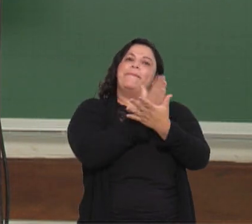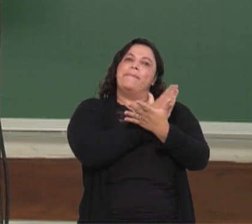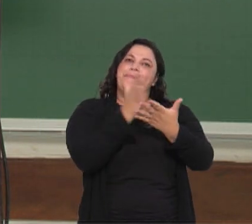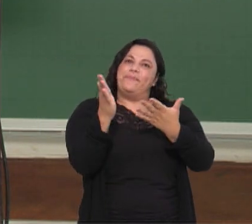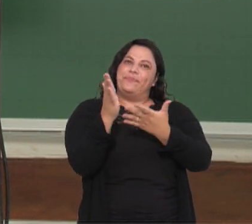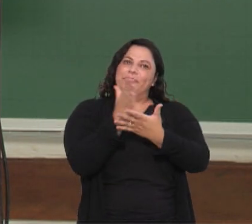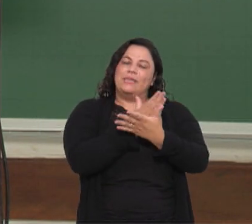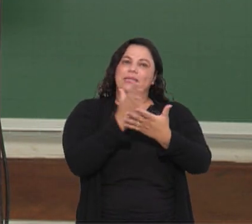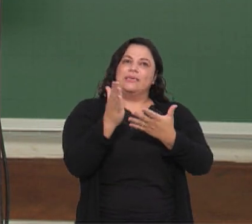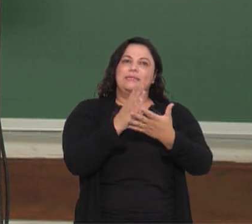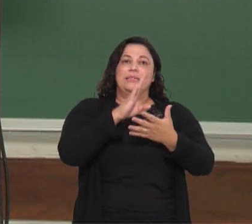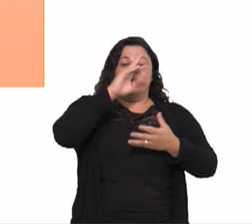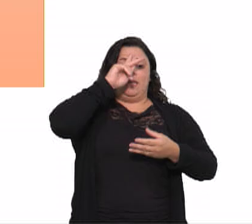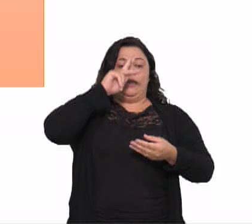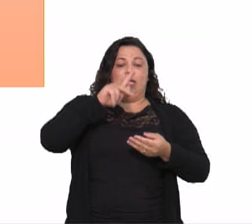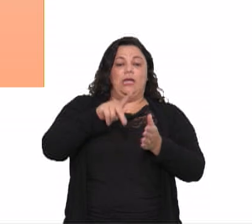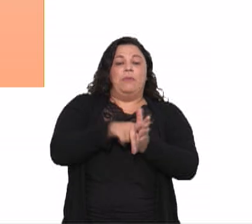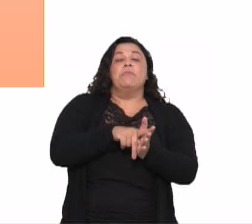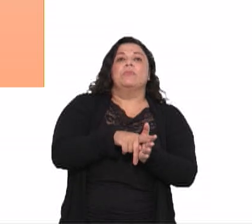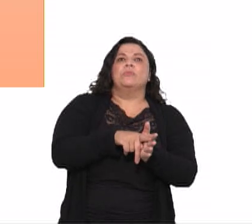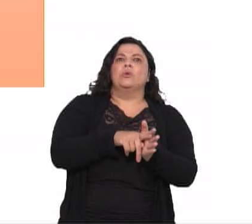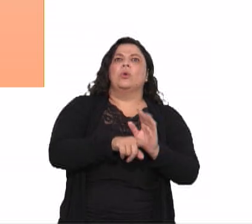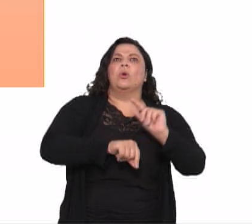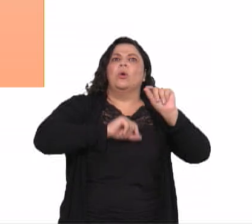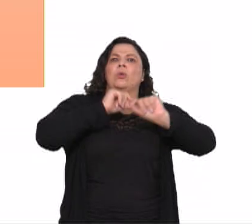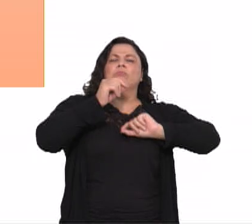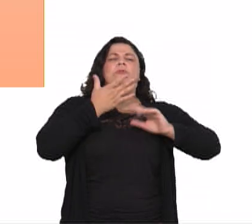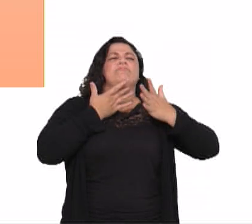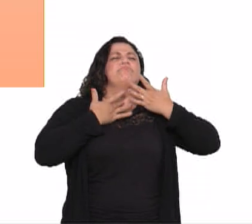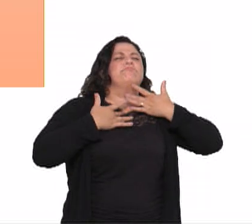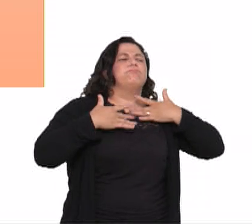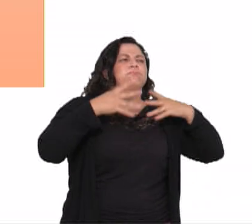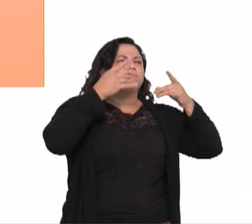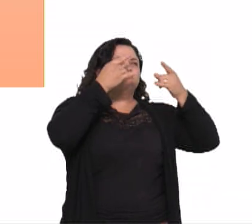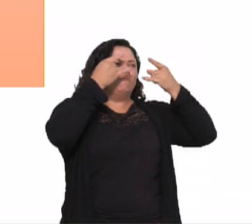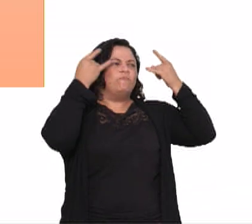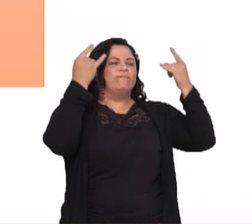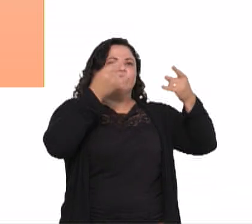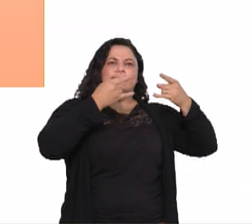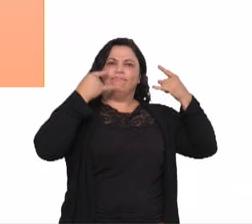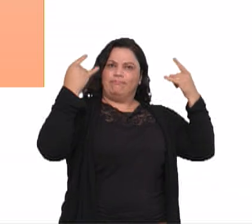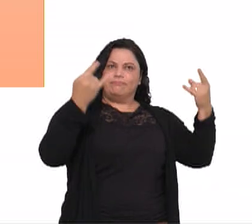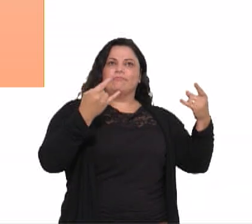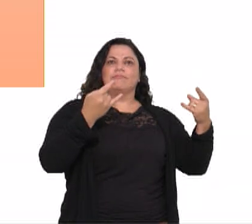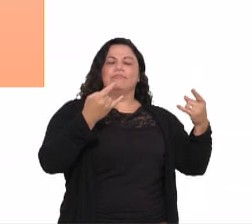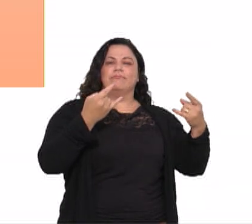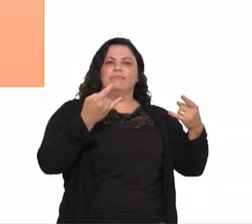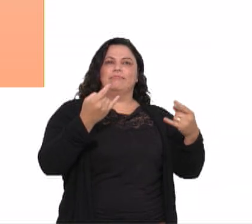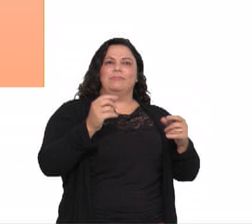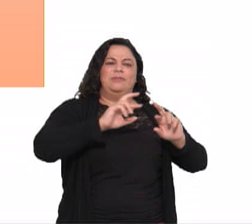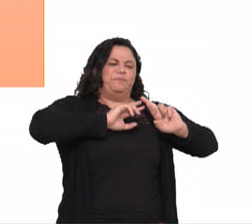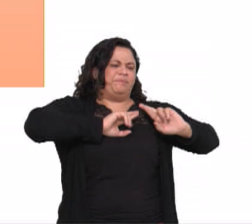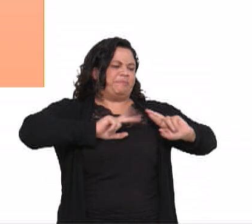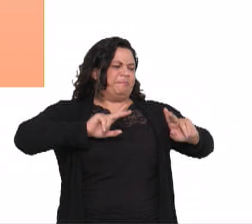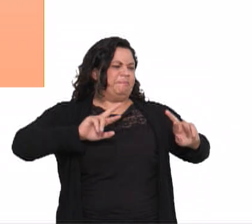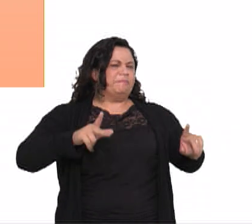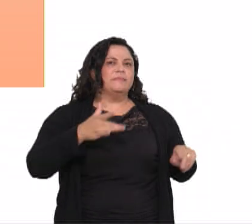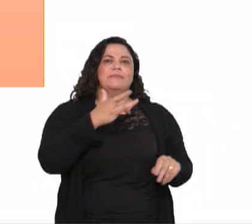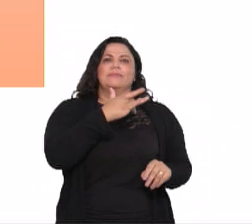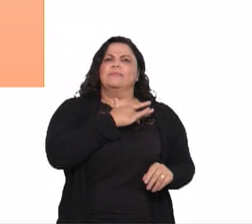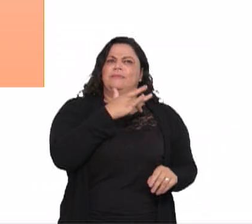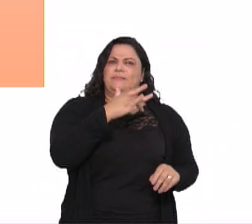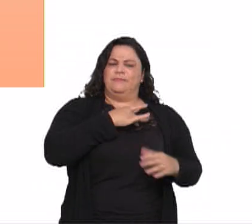é a parte responsável pela cobiça do corpo. Nela predominam as paixões e por isso as pessoas que